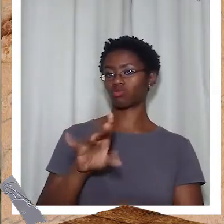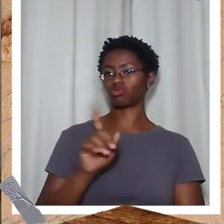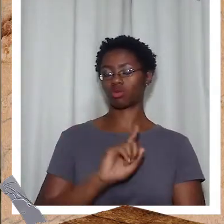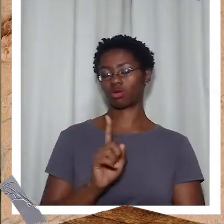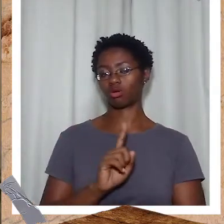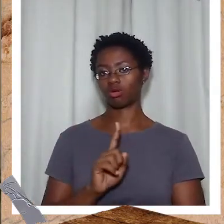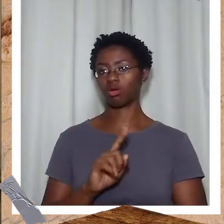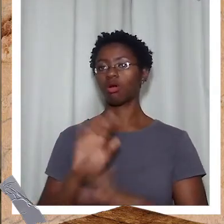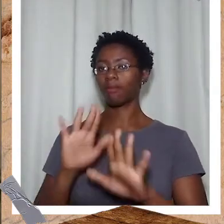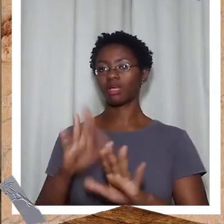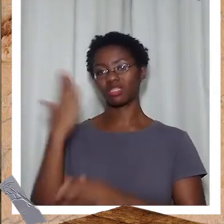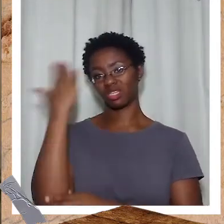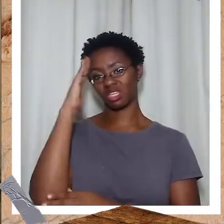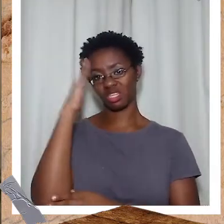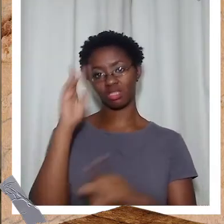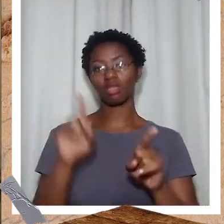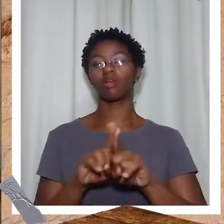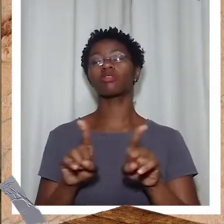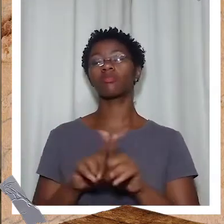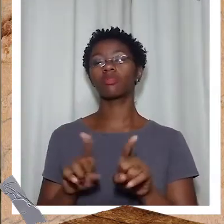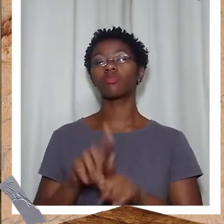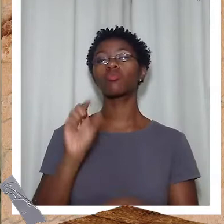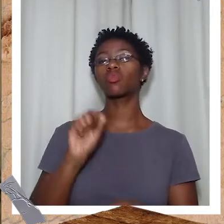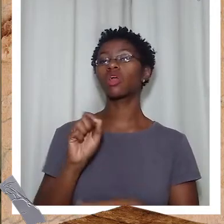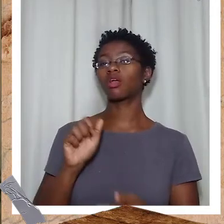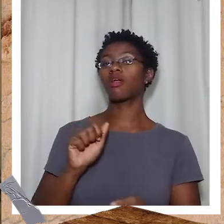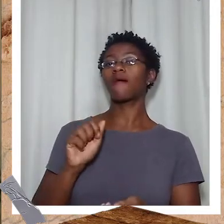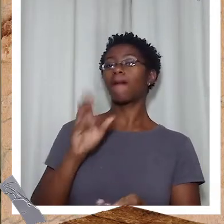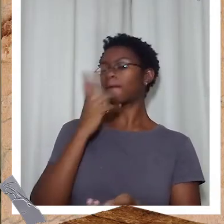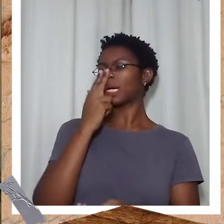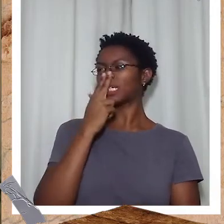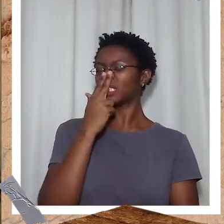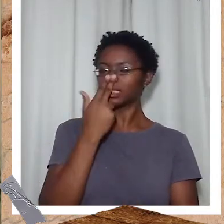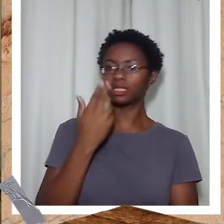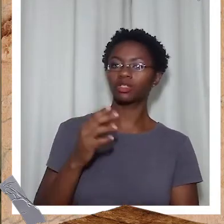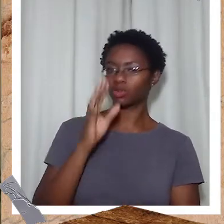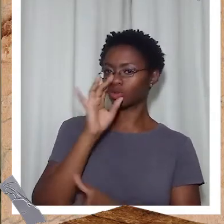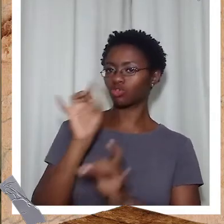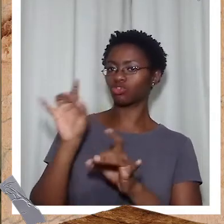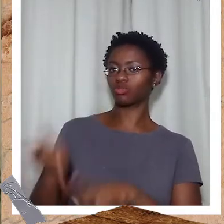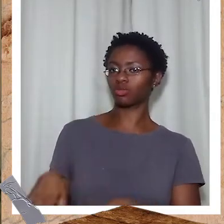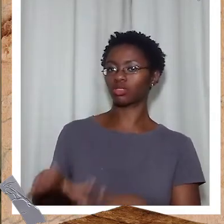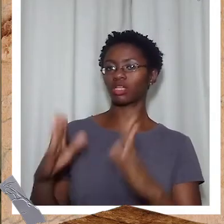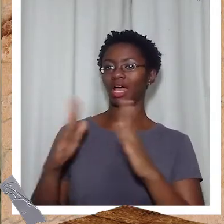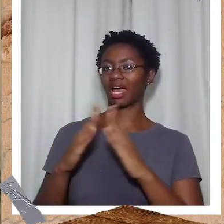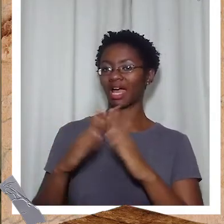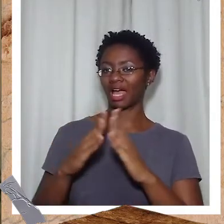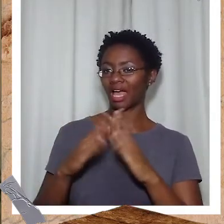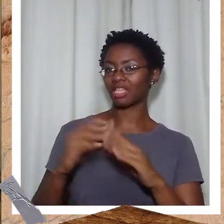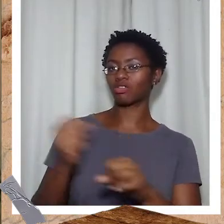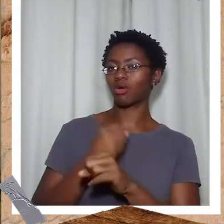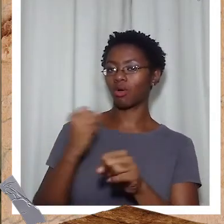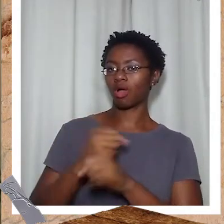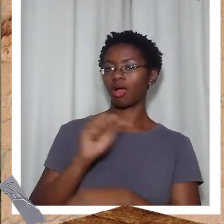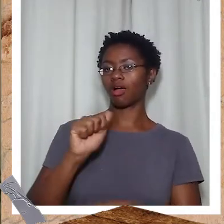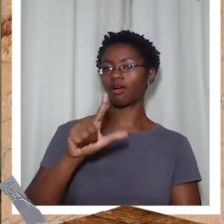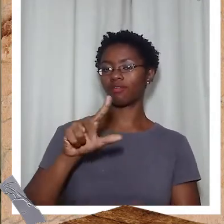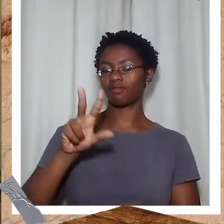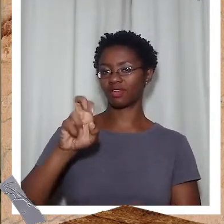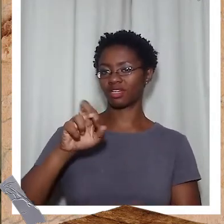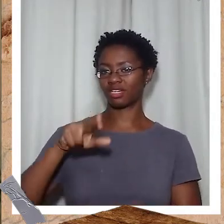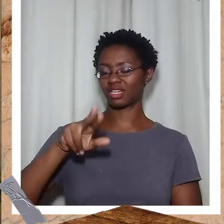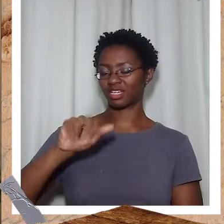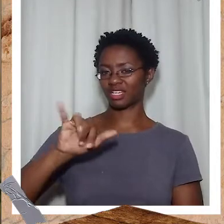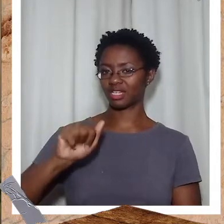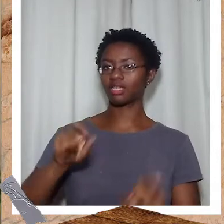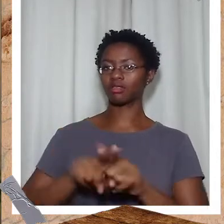preciso entender, né, o que ficou de fora do Quarto de Despejo, o que ficou de fora da Casa de Alvenaria, o que ficou de fora dos demais livros de Carolina, o que